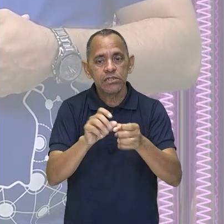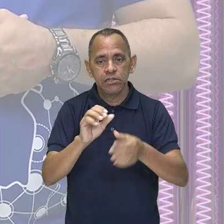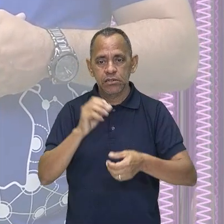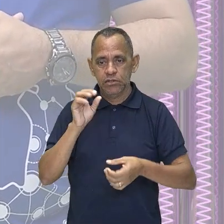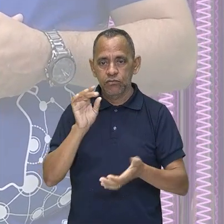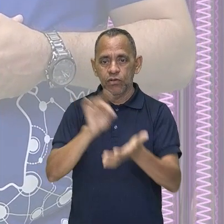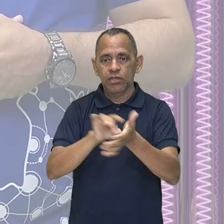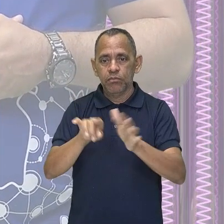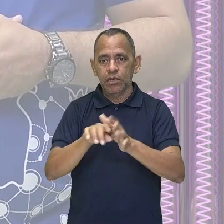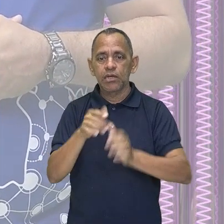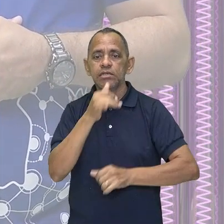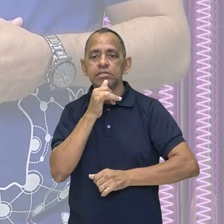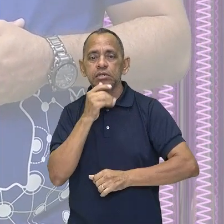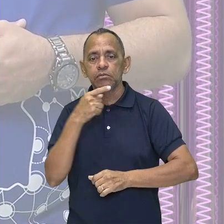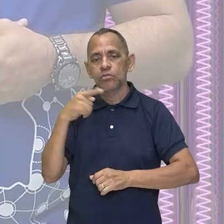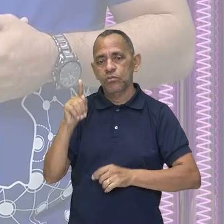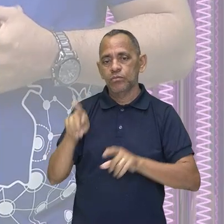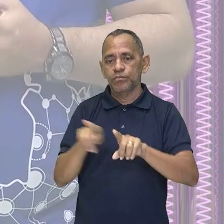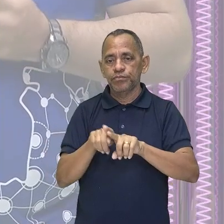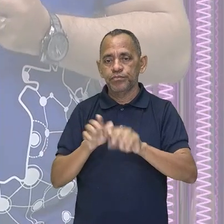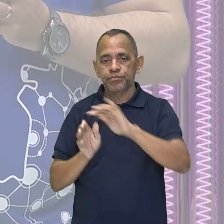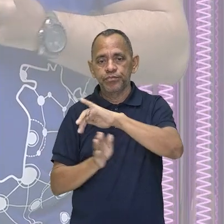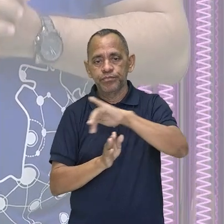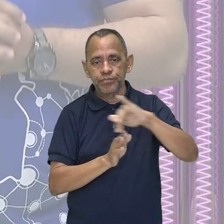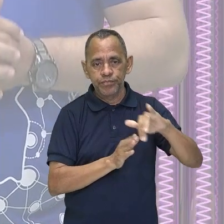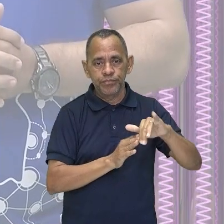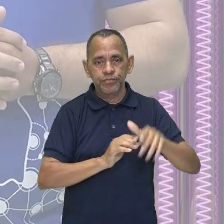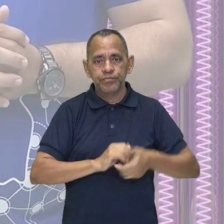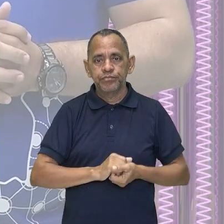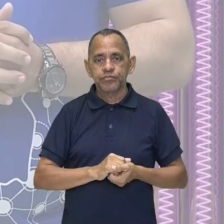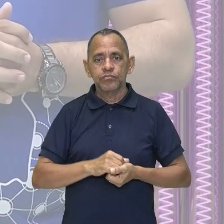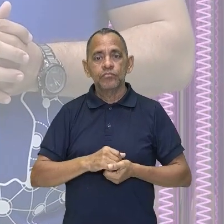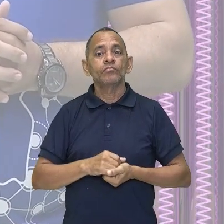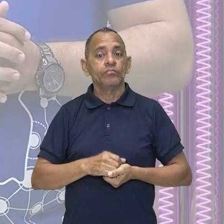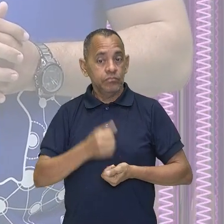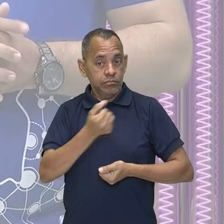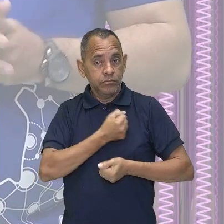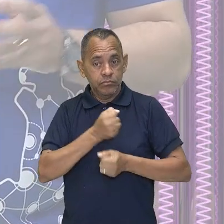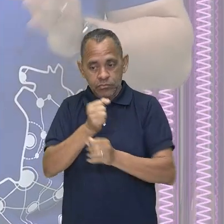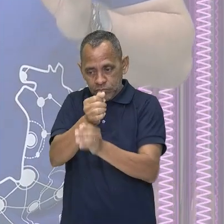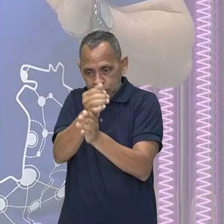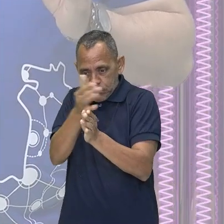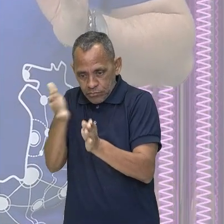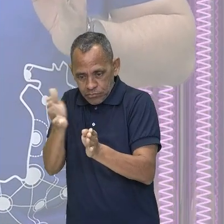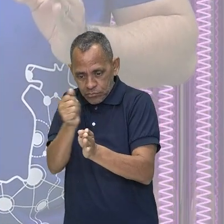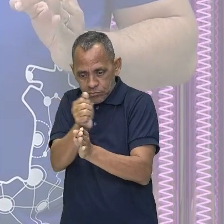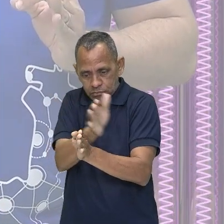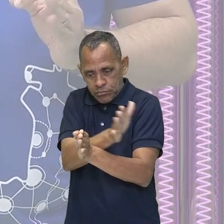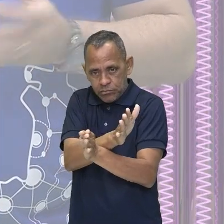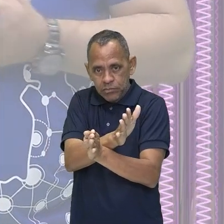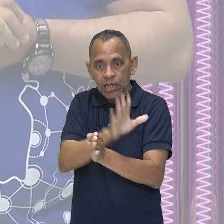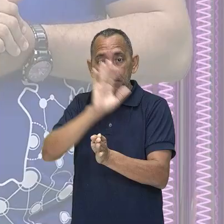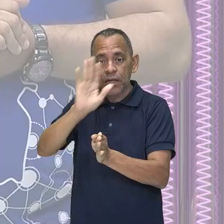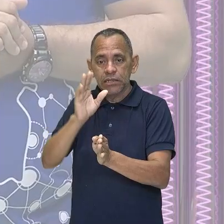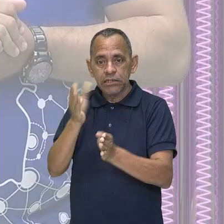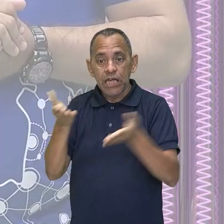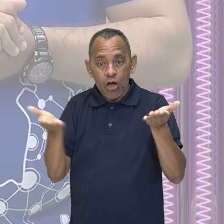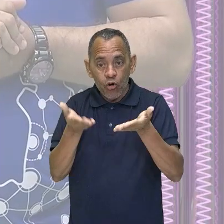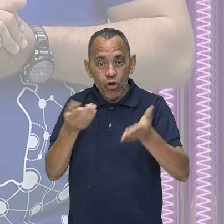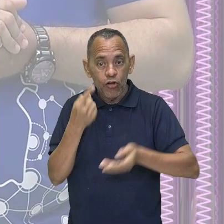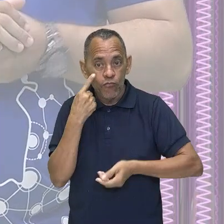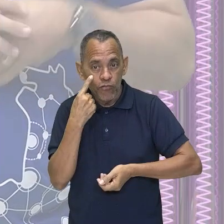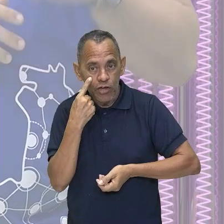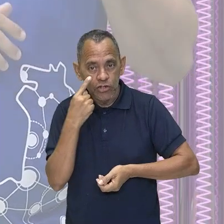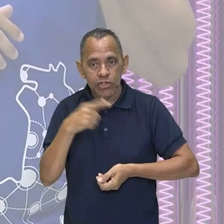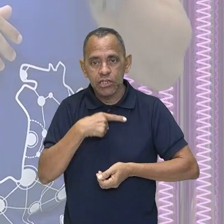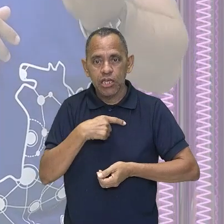mais um exemplo? Olha aí, números inteiros. Agora, observe que tem uma diferençazinha, ó.